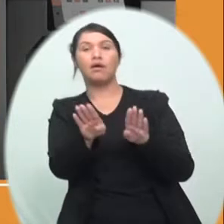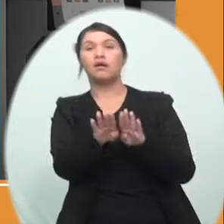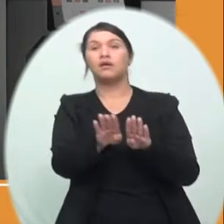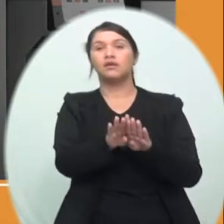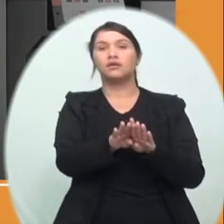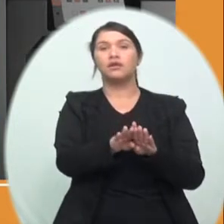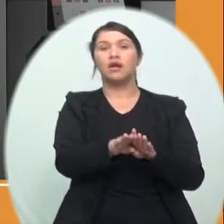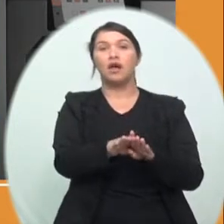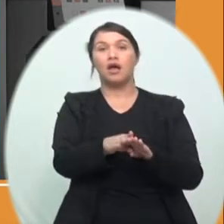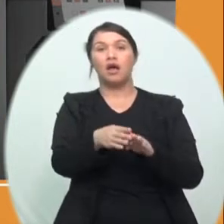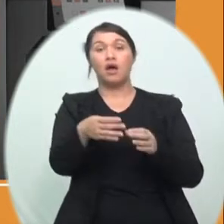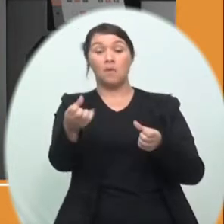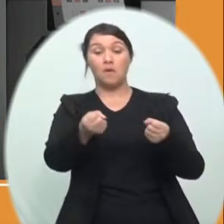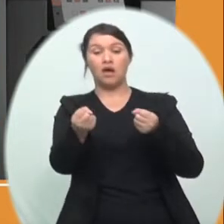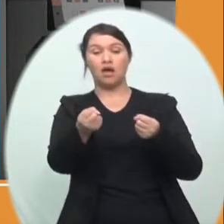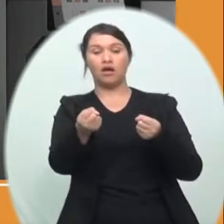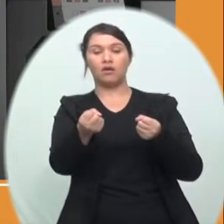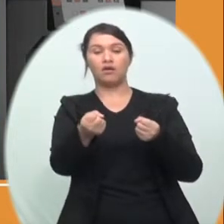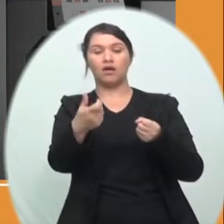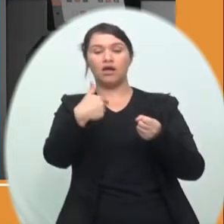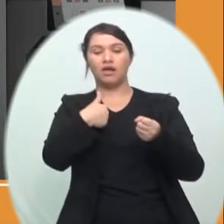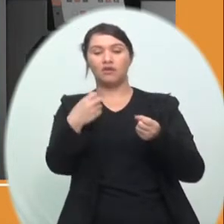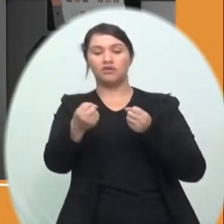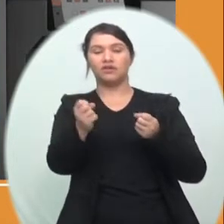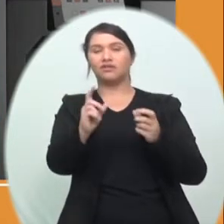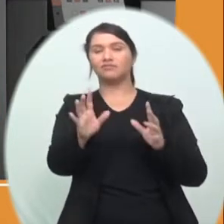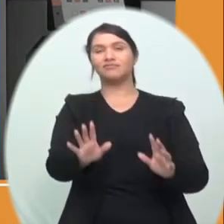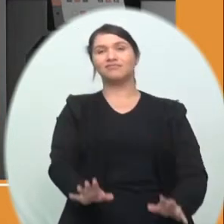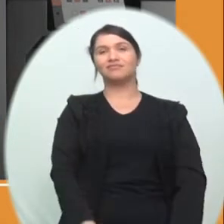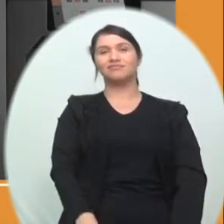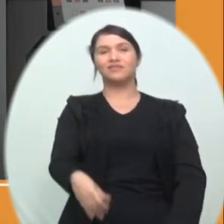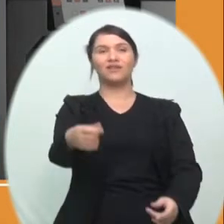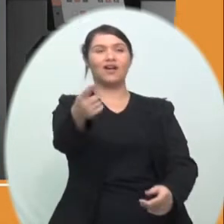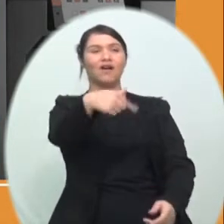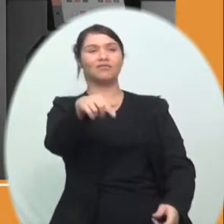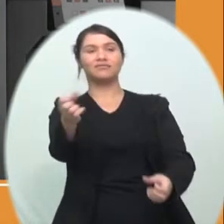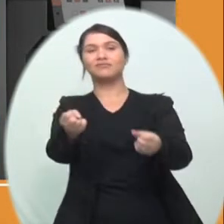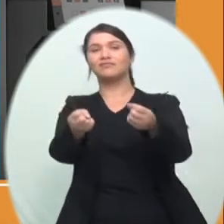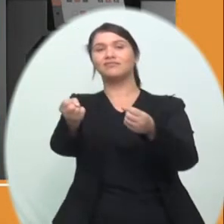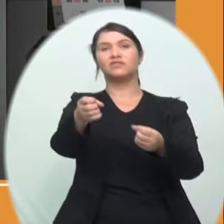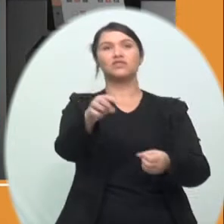É, vocês estão vendo ali o projeto que